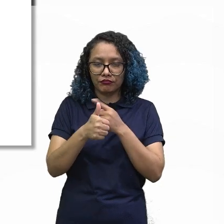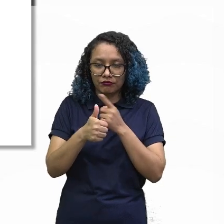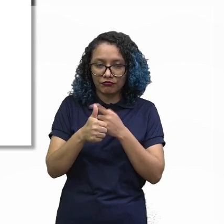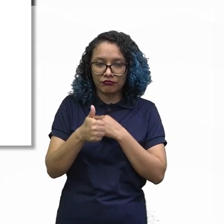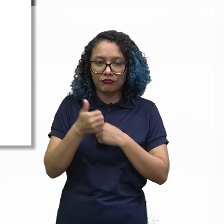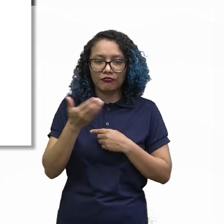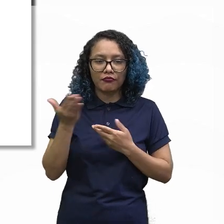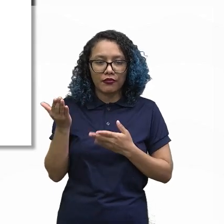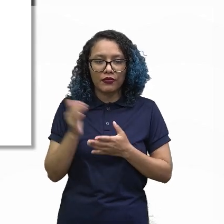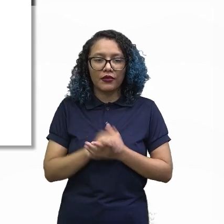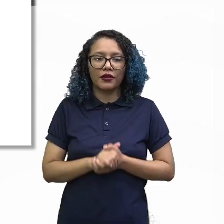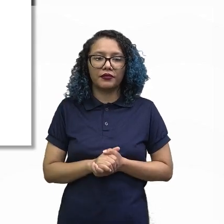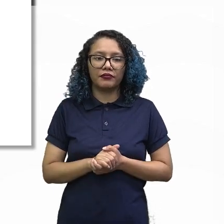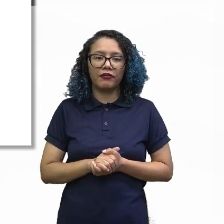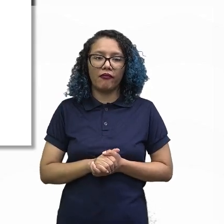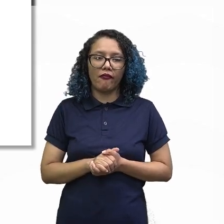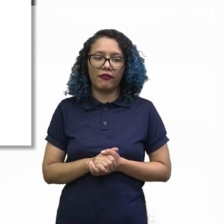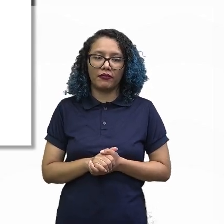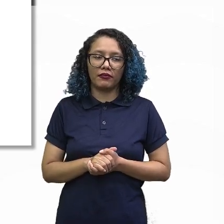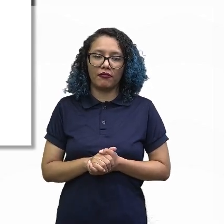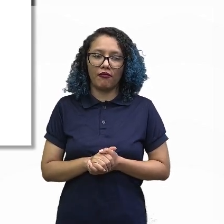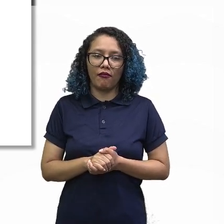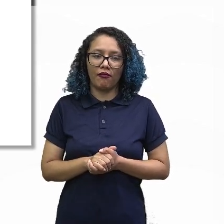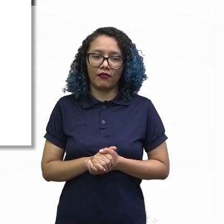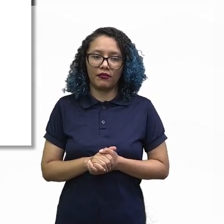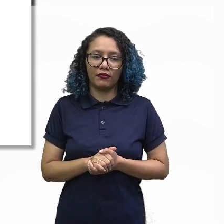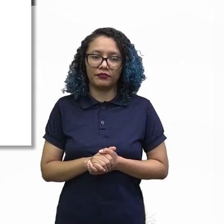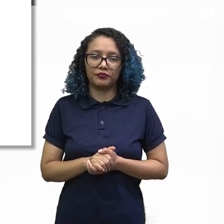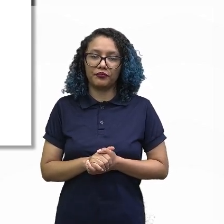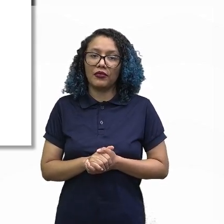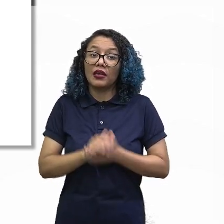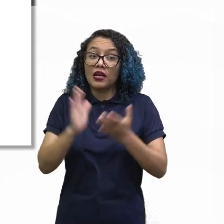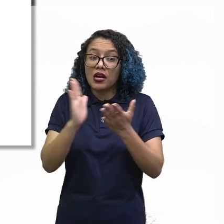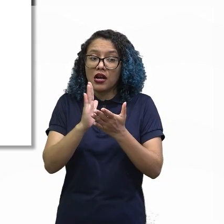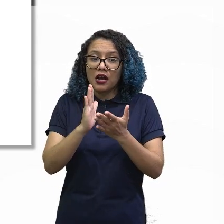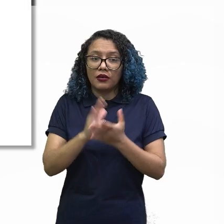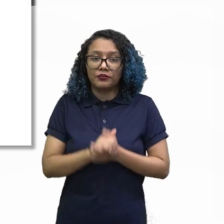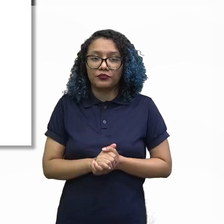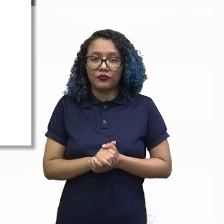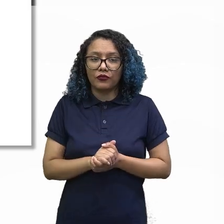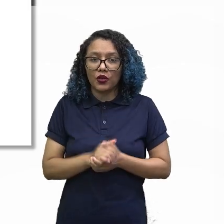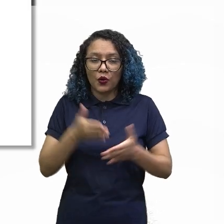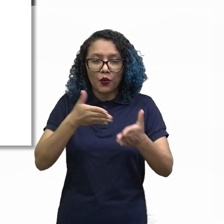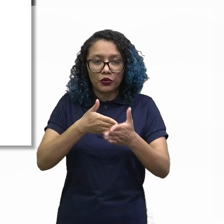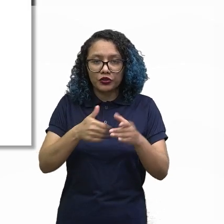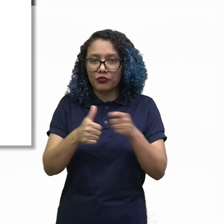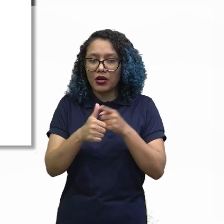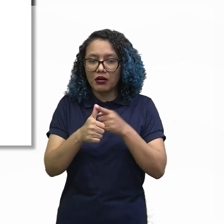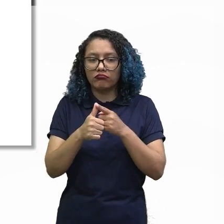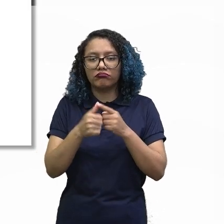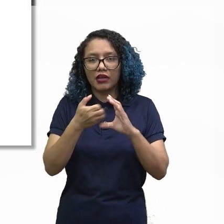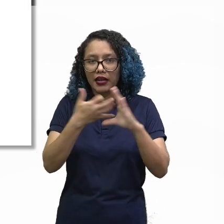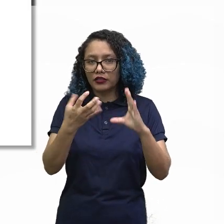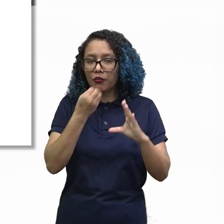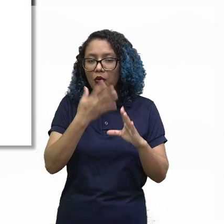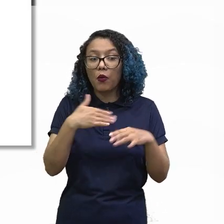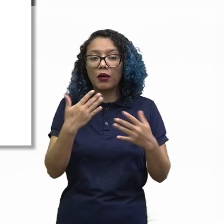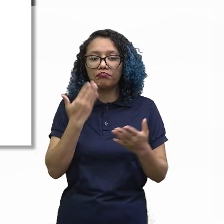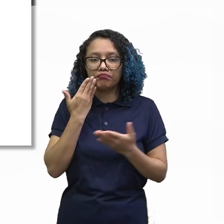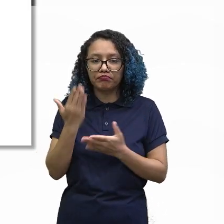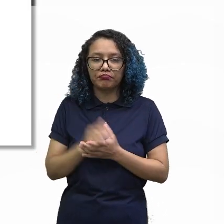também listamos para vocês algumas desvantagens, mas aí temos a última vantagem: